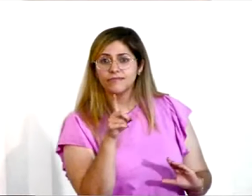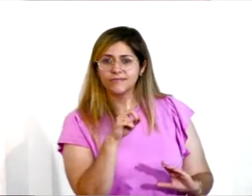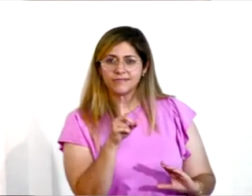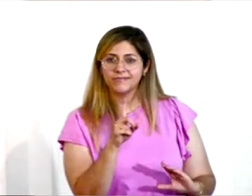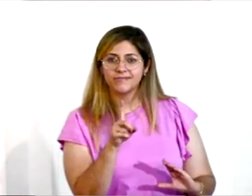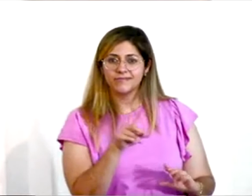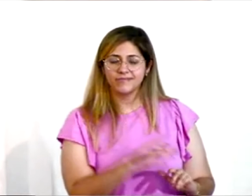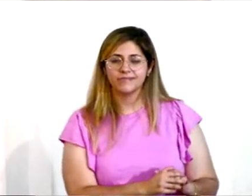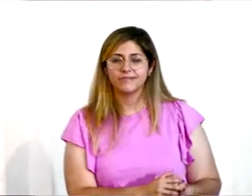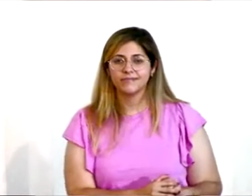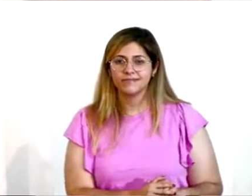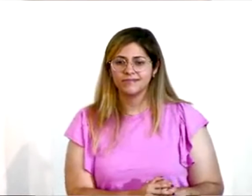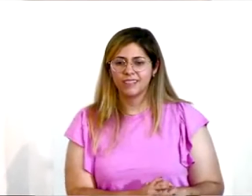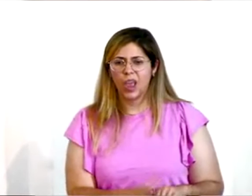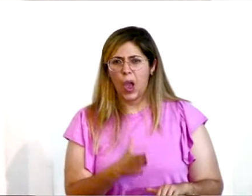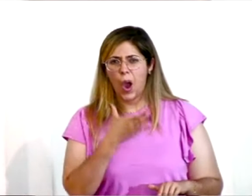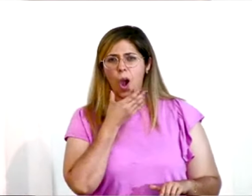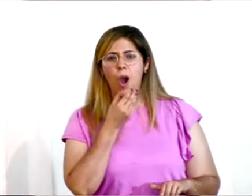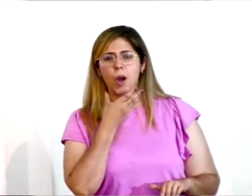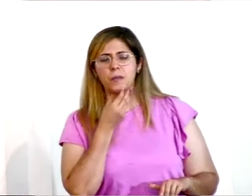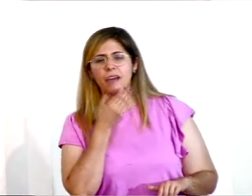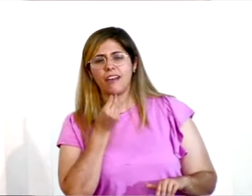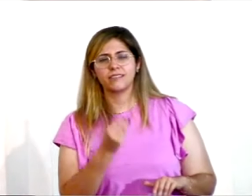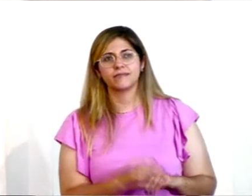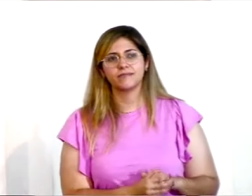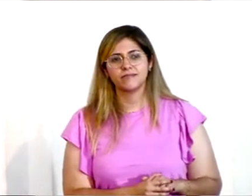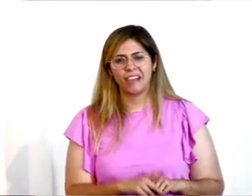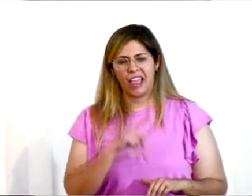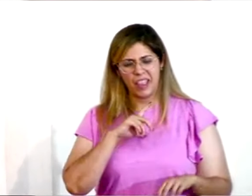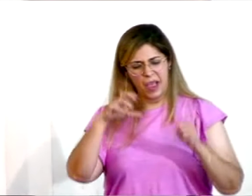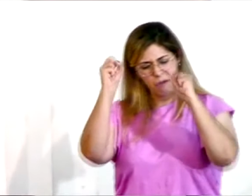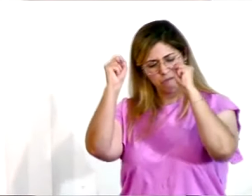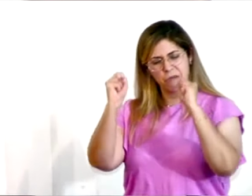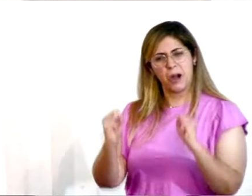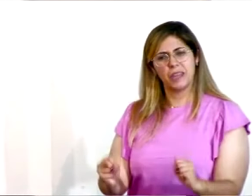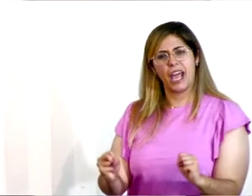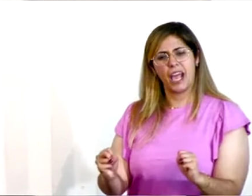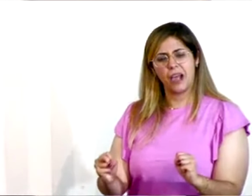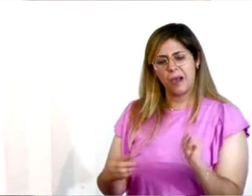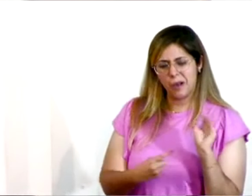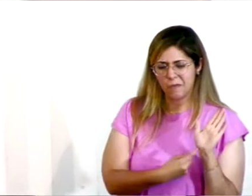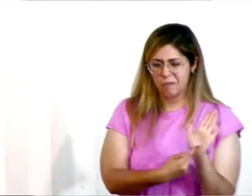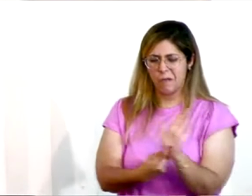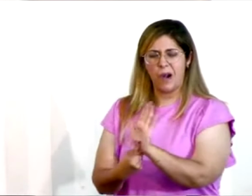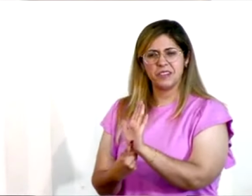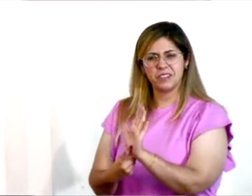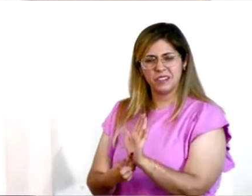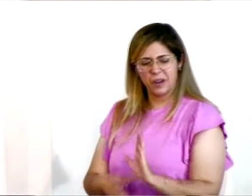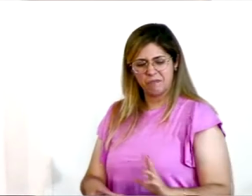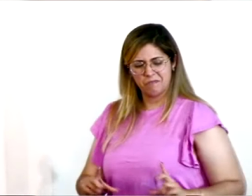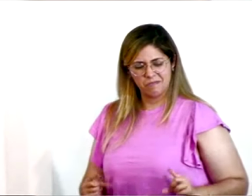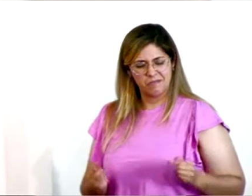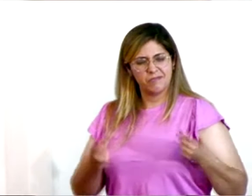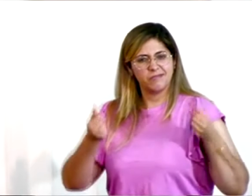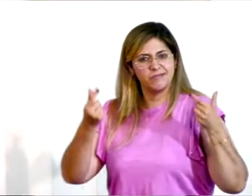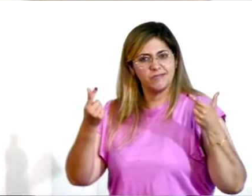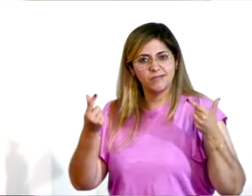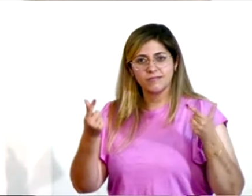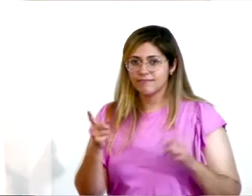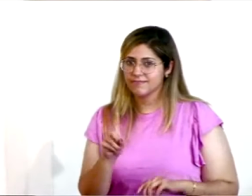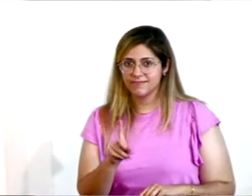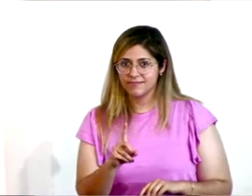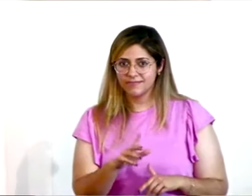foi. Não de um homem que tenha poderes humanos para impressionar pessoas, porque Paulo tinha e teve de perder para ser